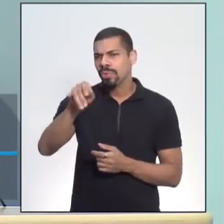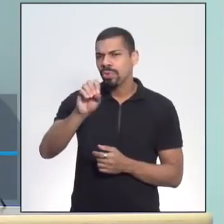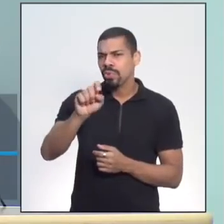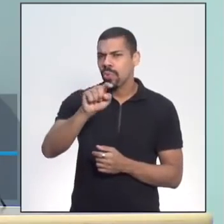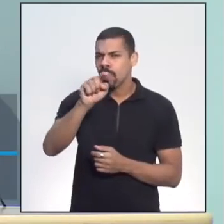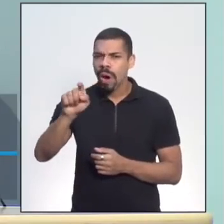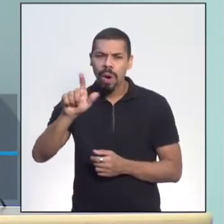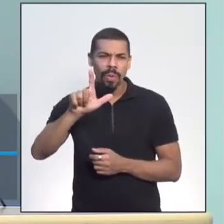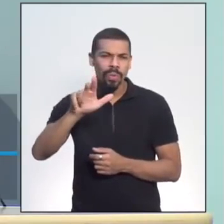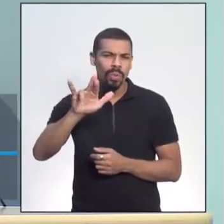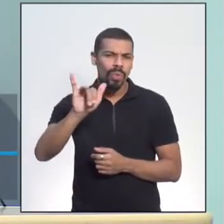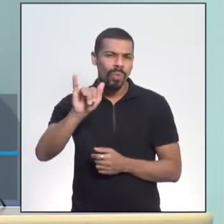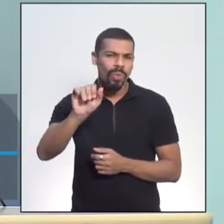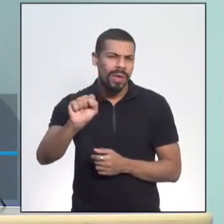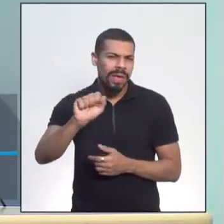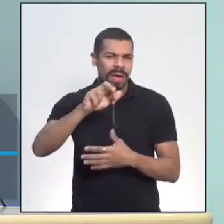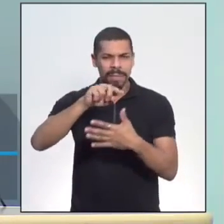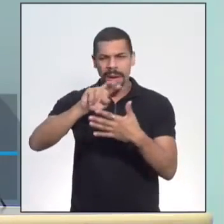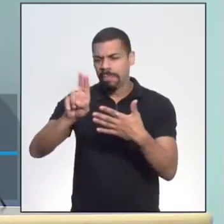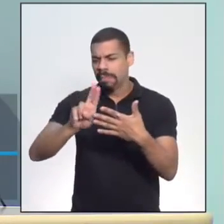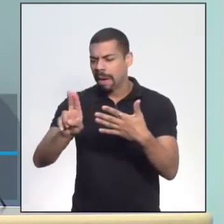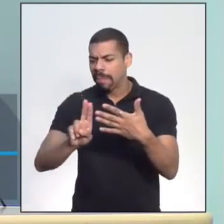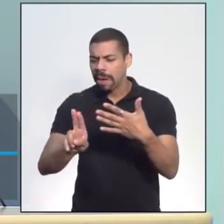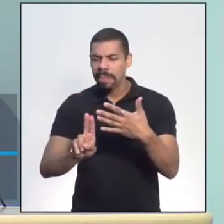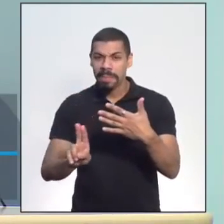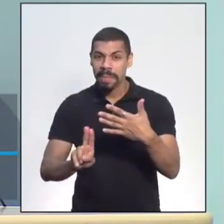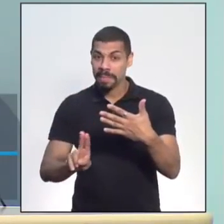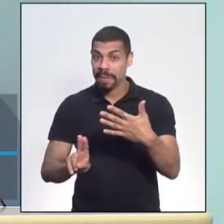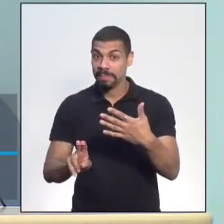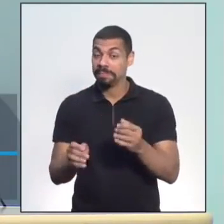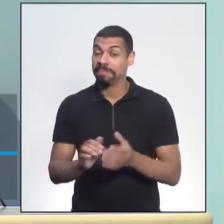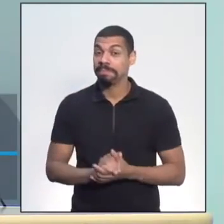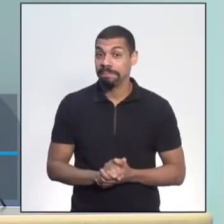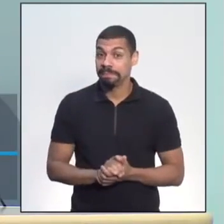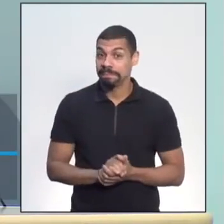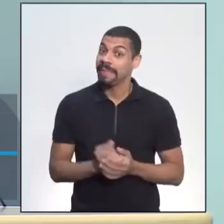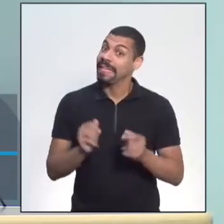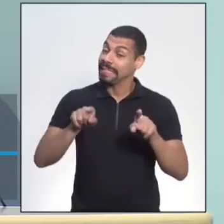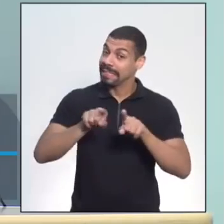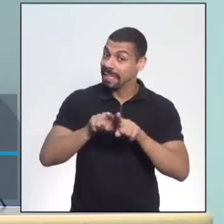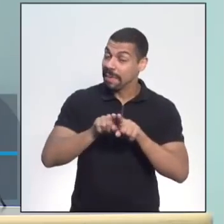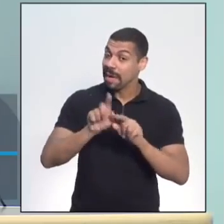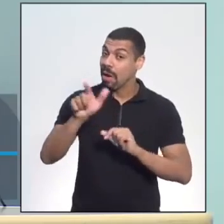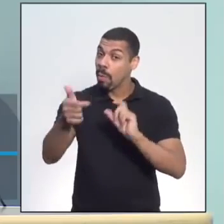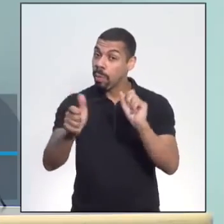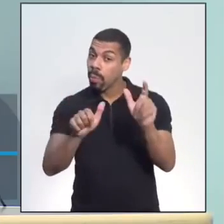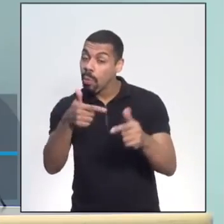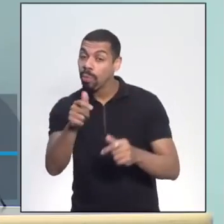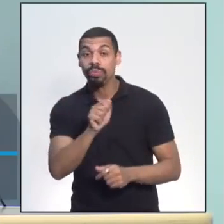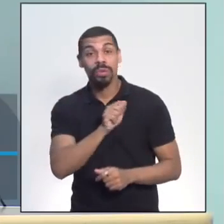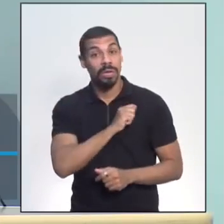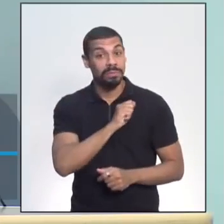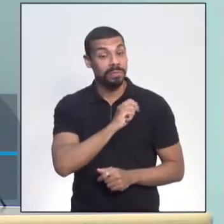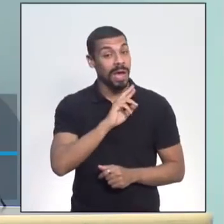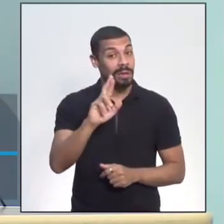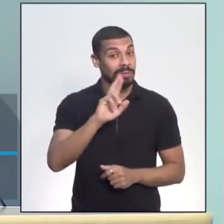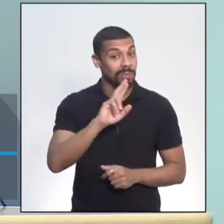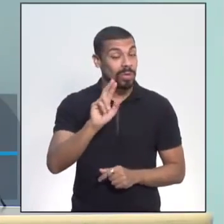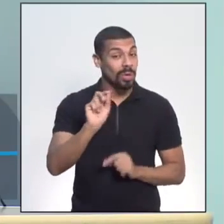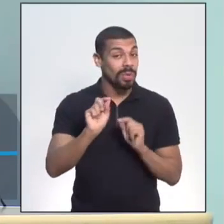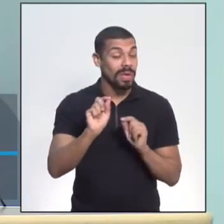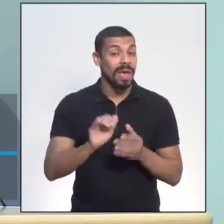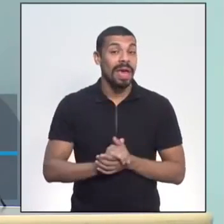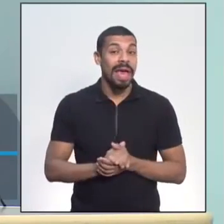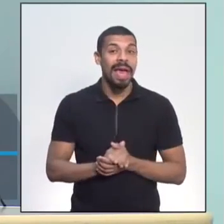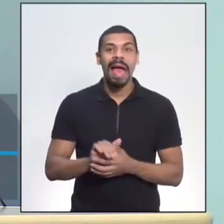o Luiz, a Ana Cláudia e a Elizabeth. Também nós tivemos aluno respondendo que a alternativa